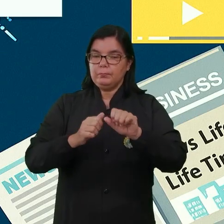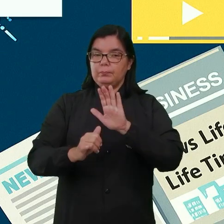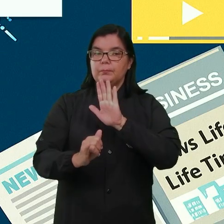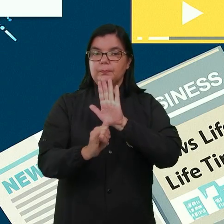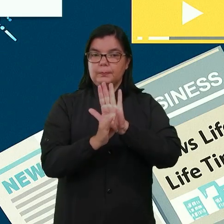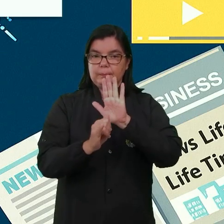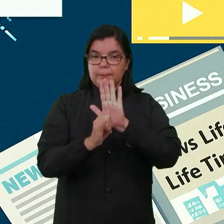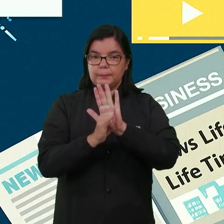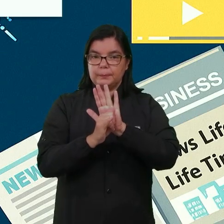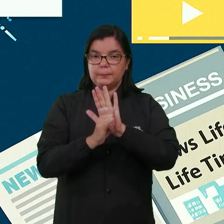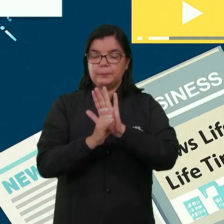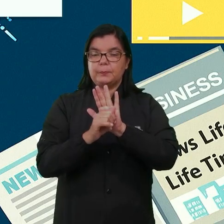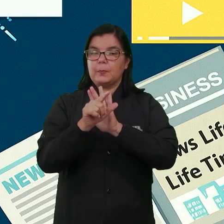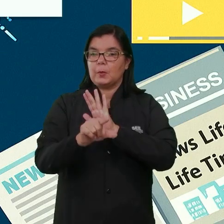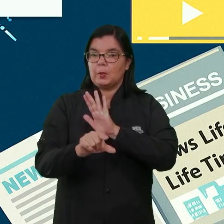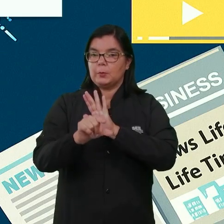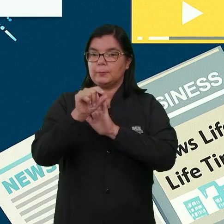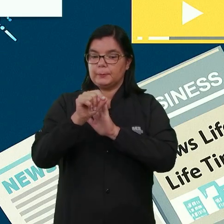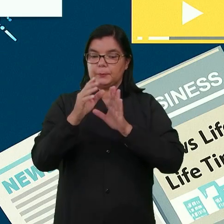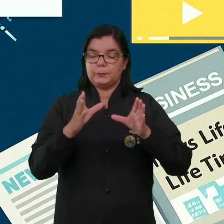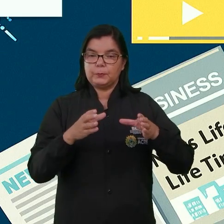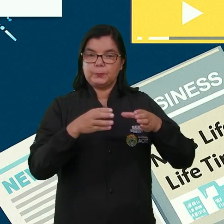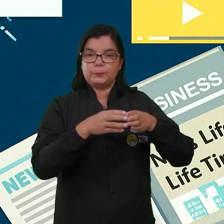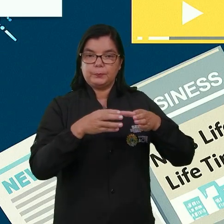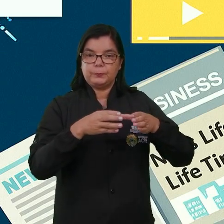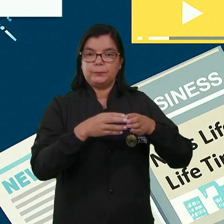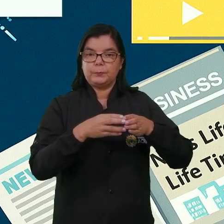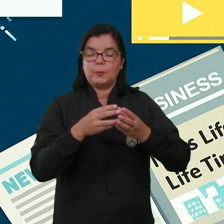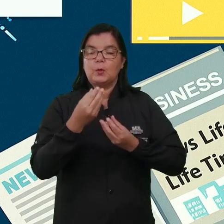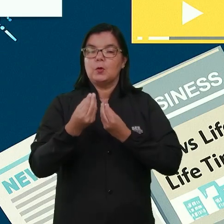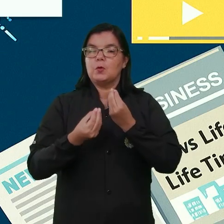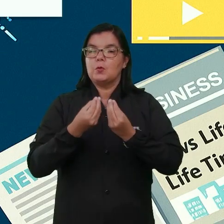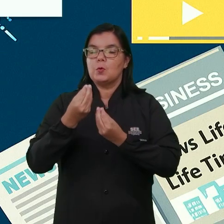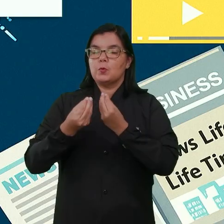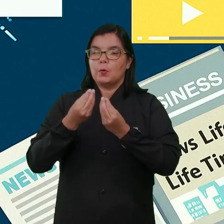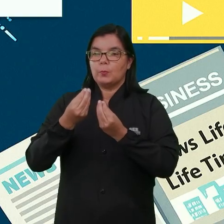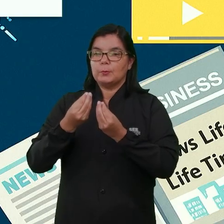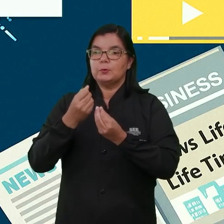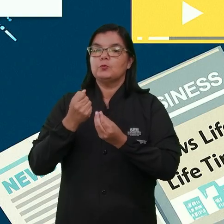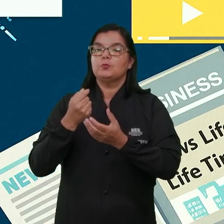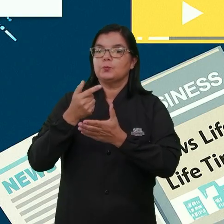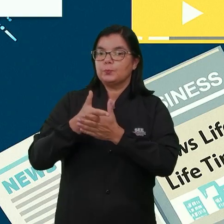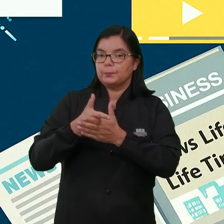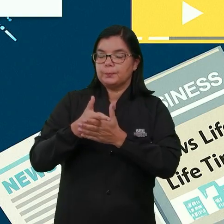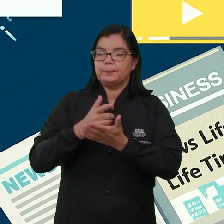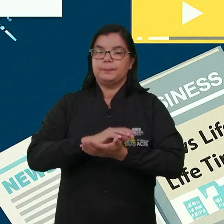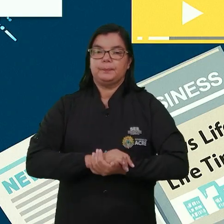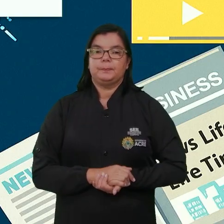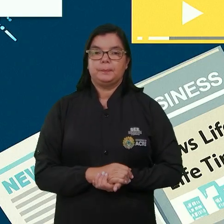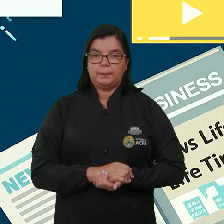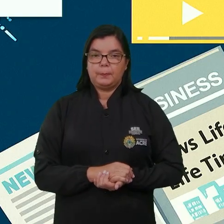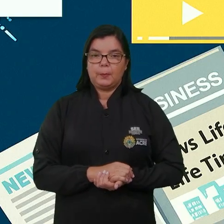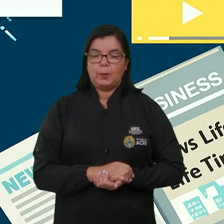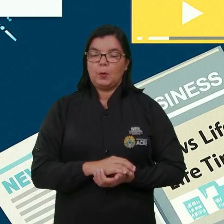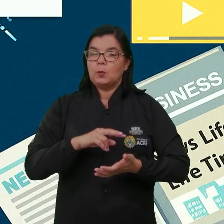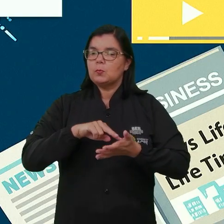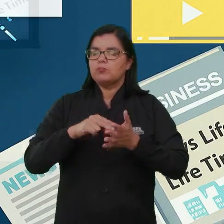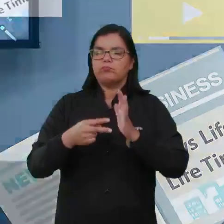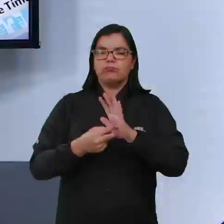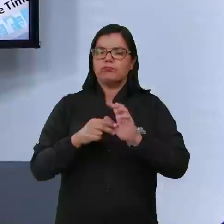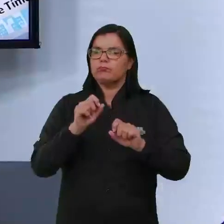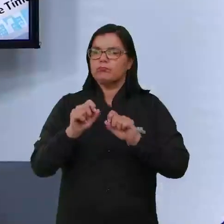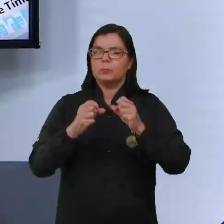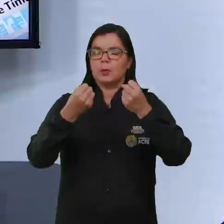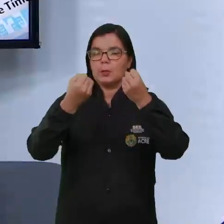de identidades, nas preferências coletivas e nas formas de consumo. Ou seja, o que é que está